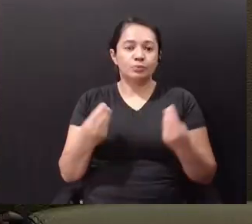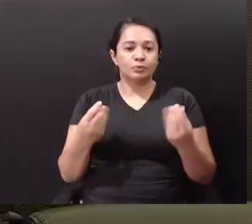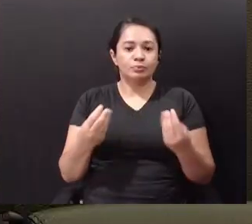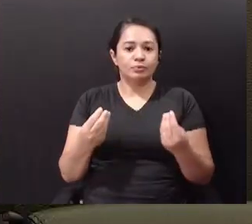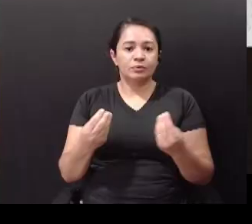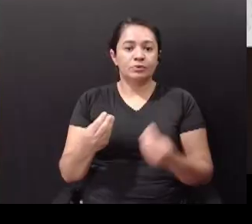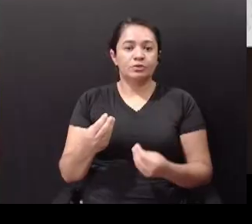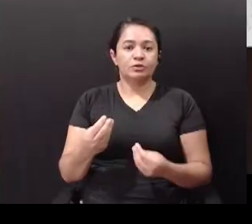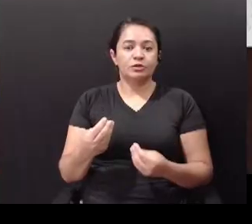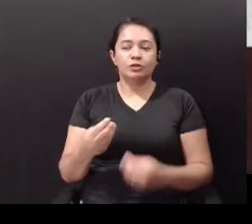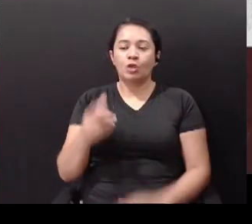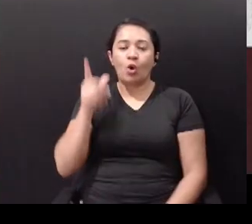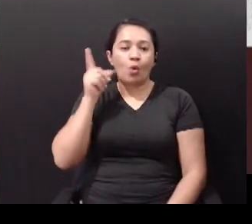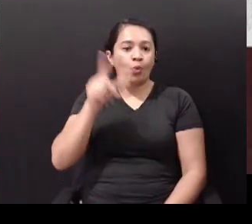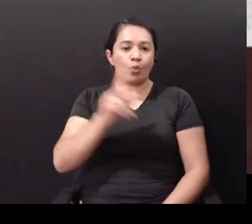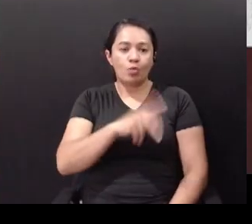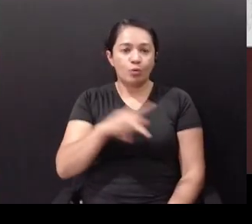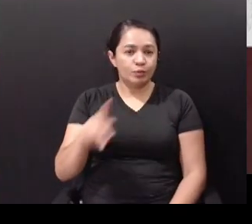essa instrução.